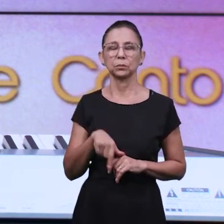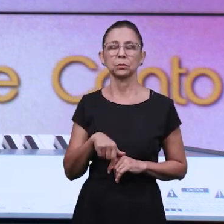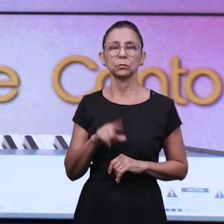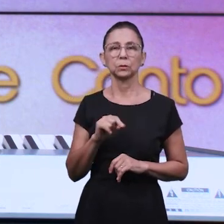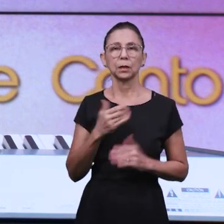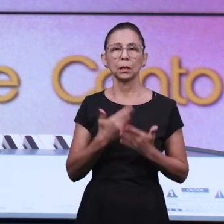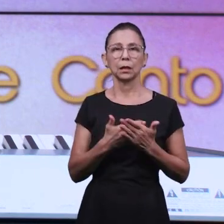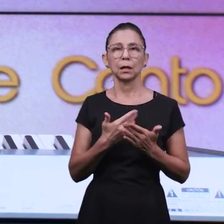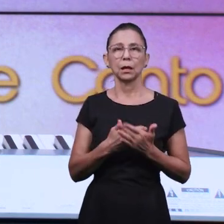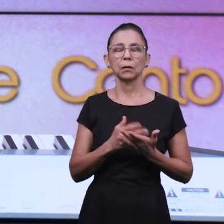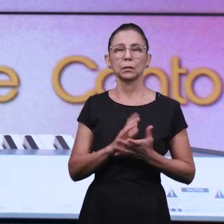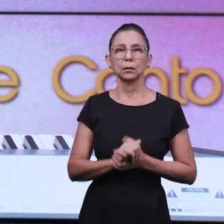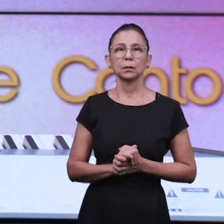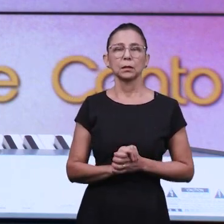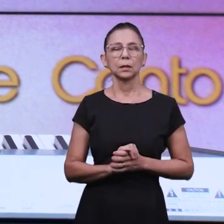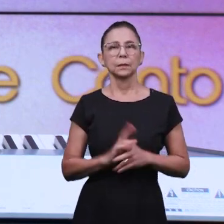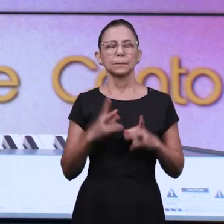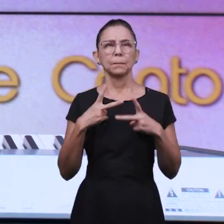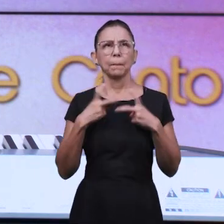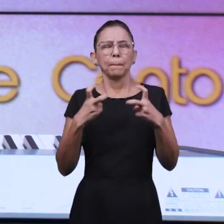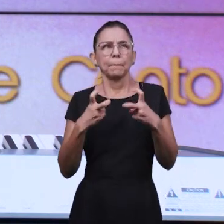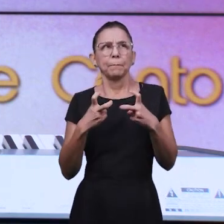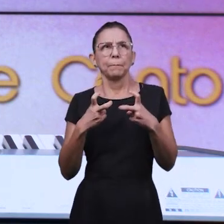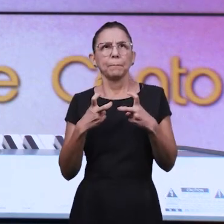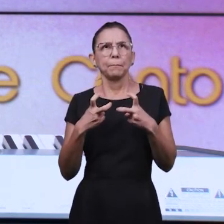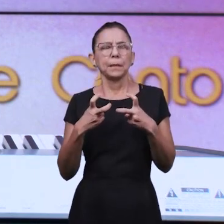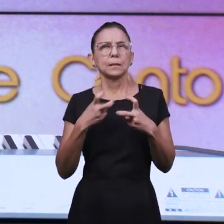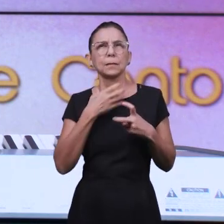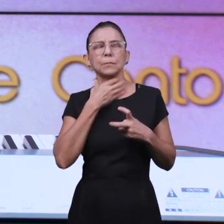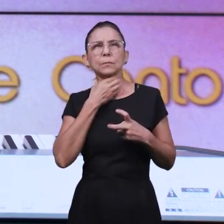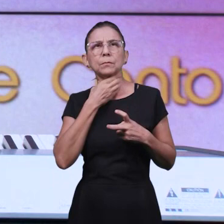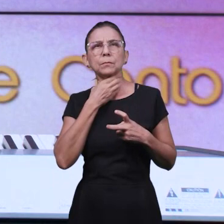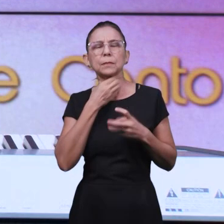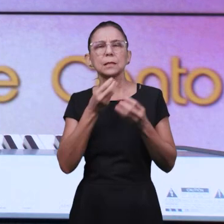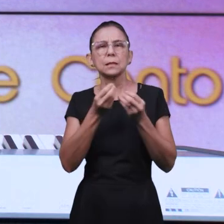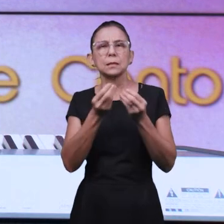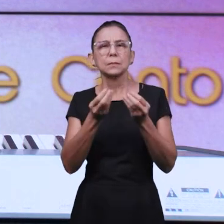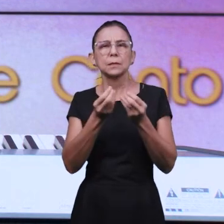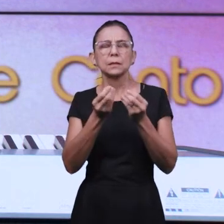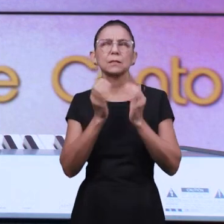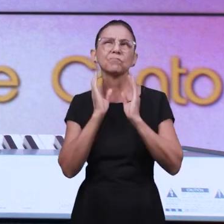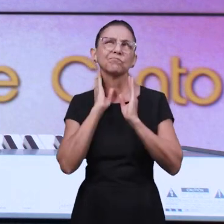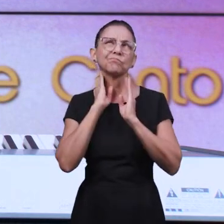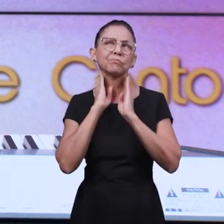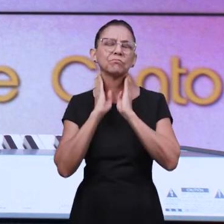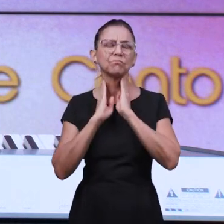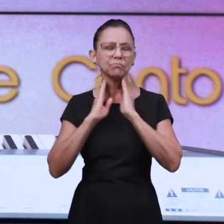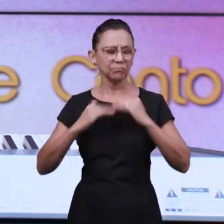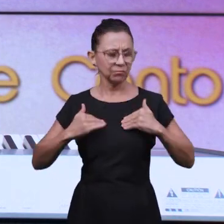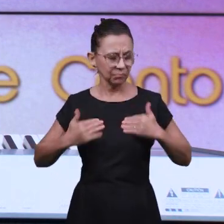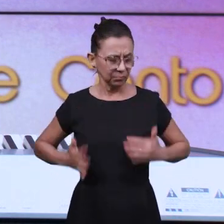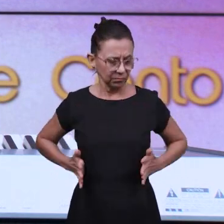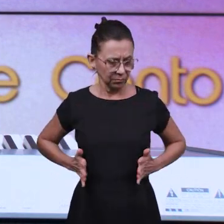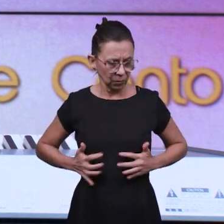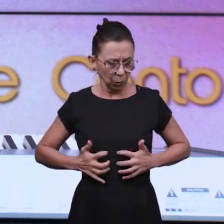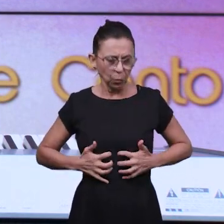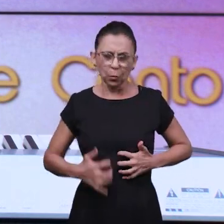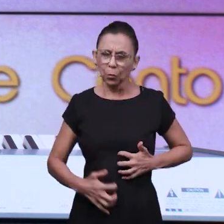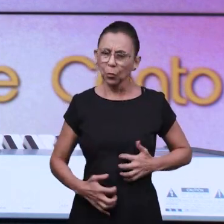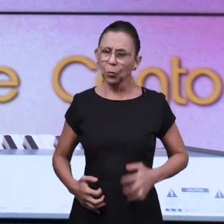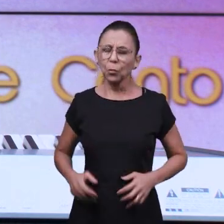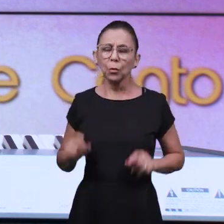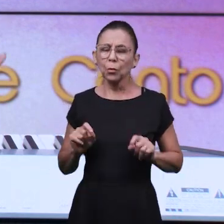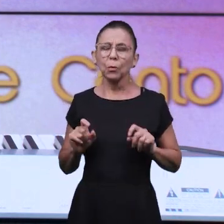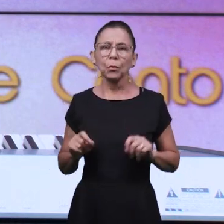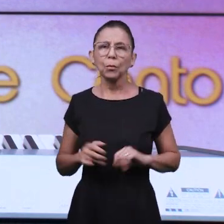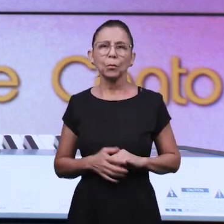aulas, que é a propriocepção. Precisamos desenvolver a sensibilidade e reconhecer no nosso corpo o